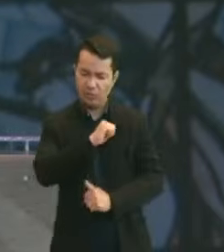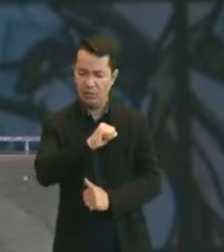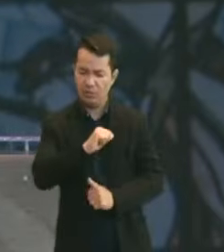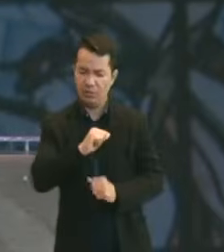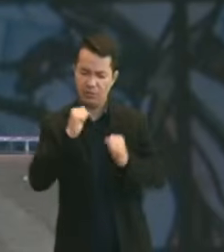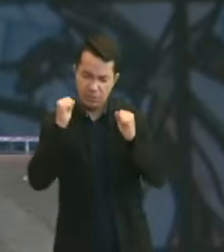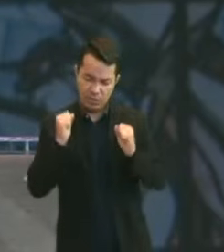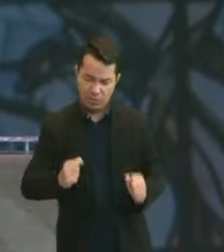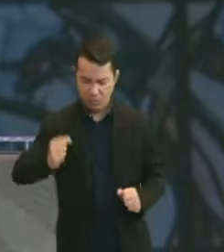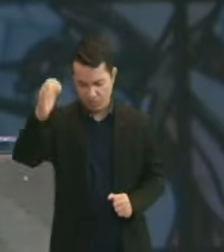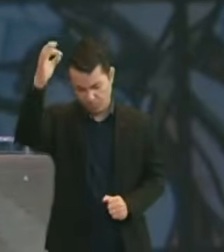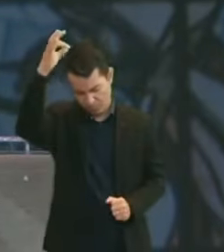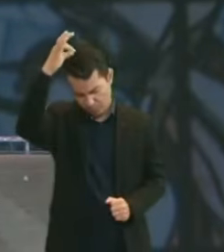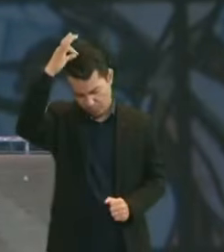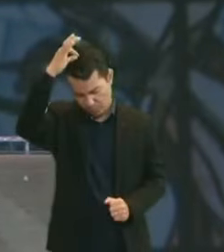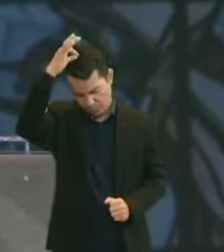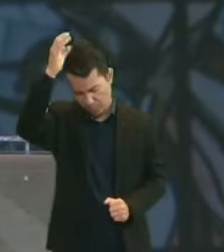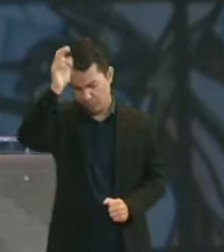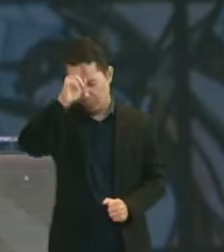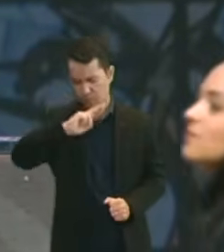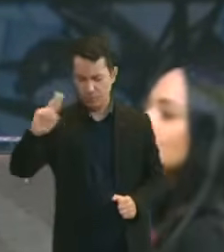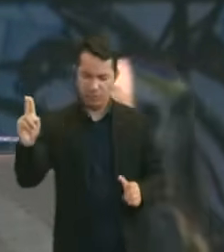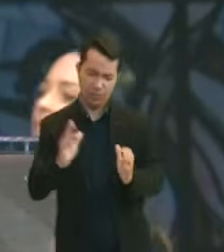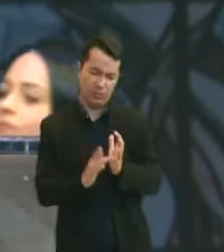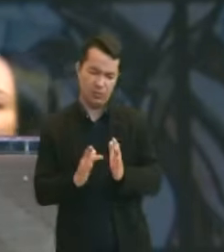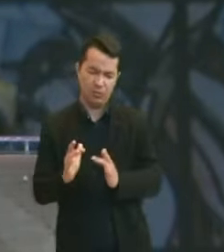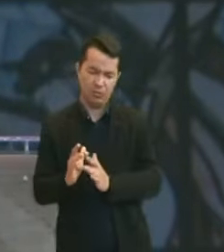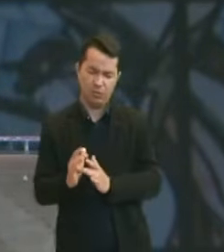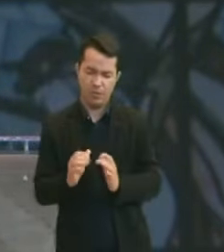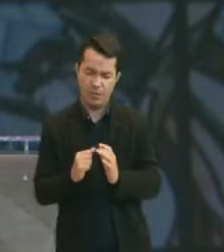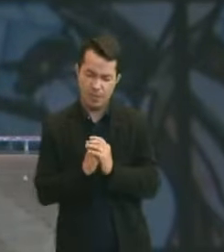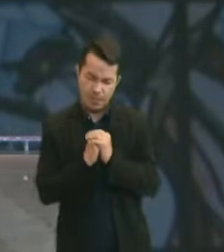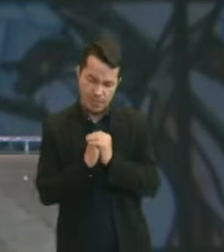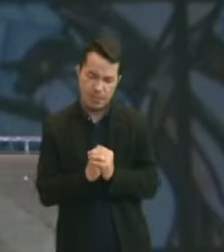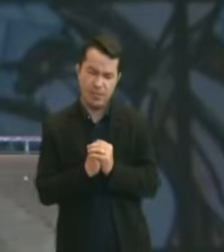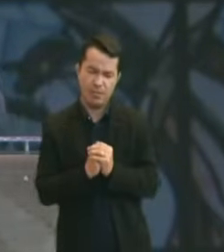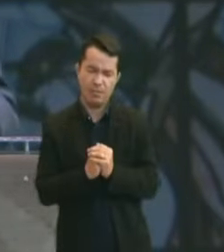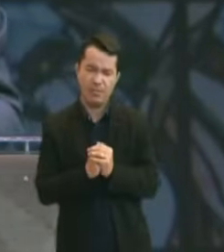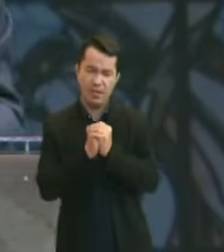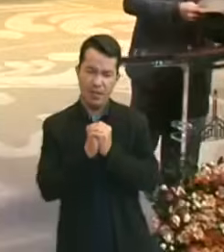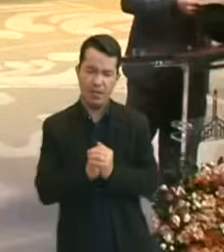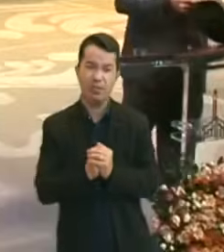Espírito Santo, em nome de Jesus. Amém e amém.